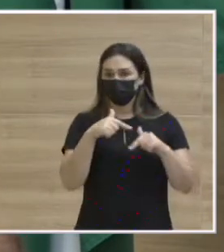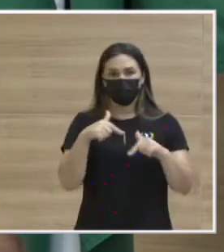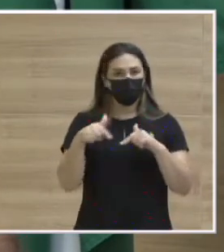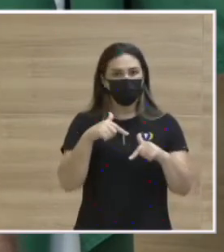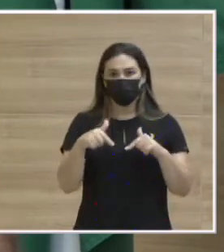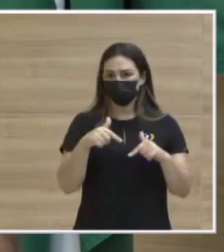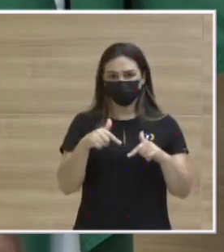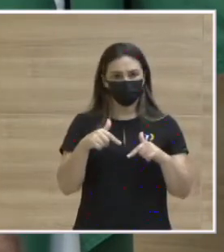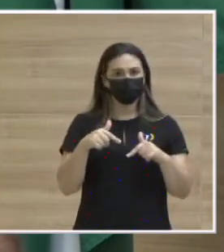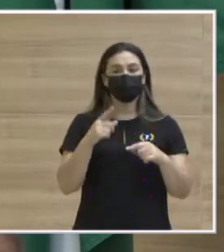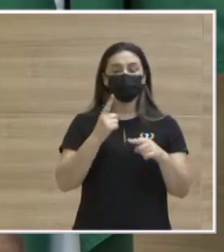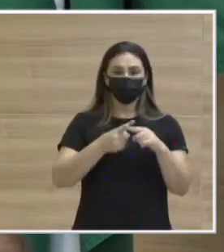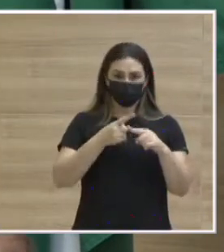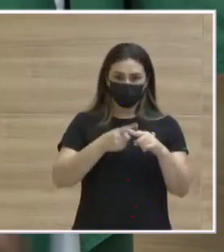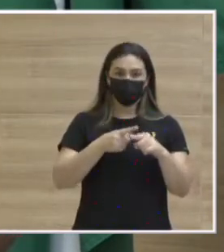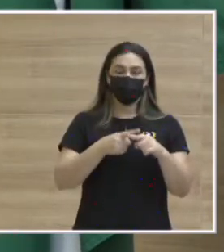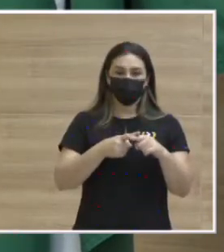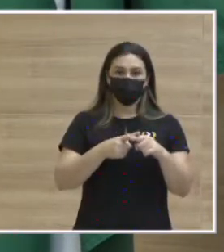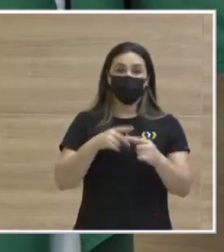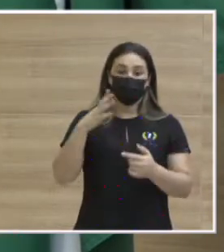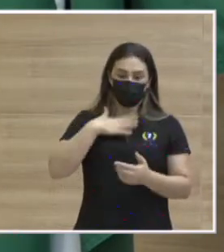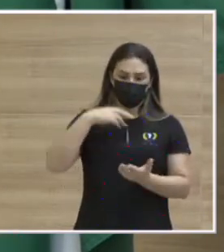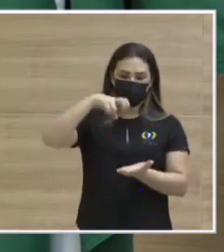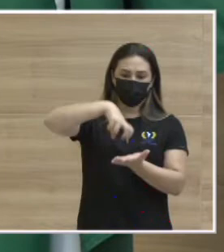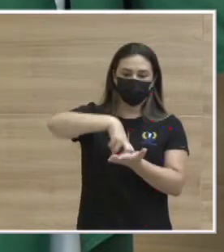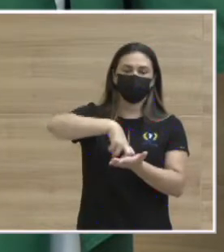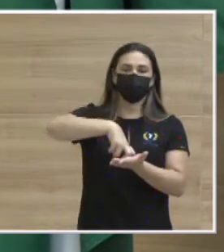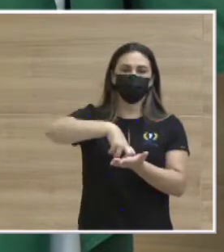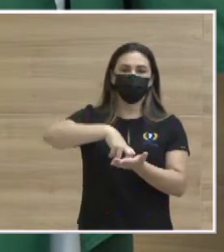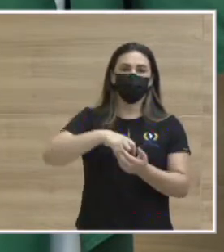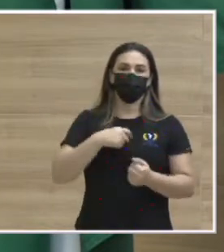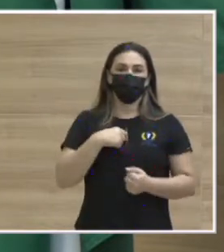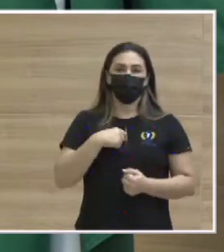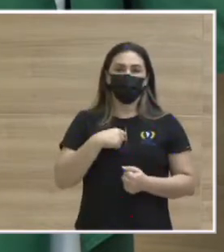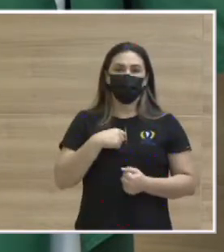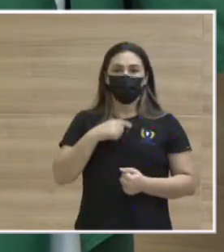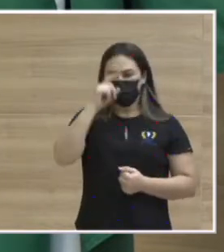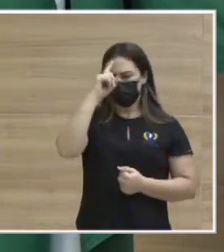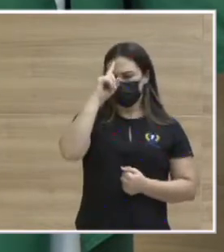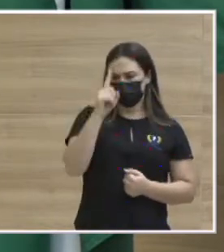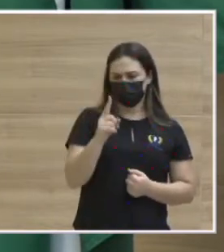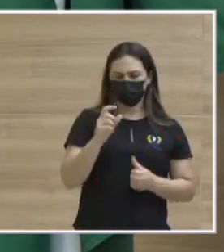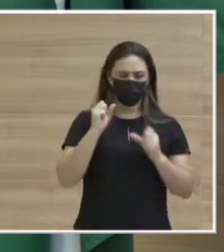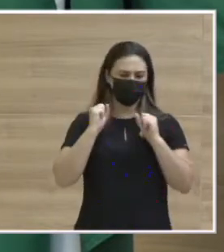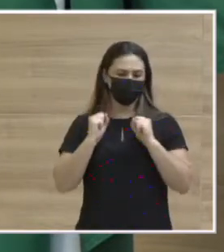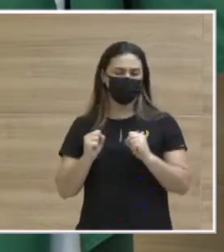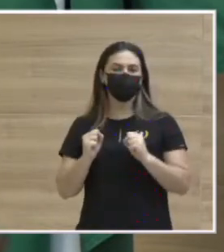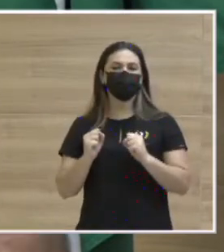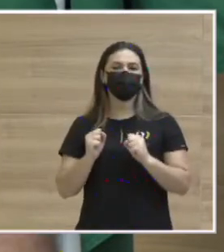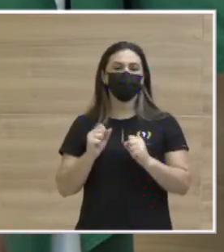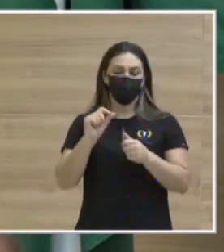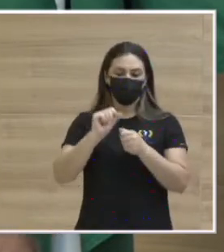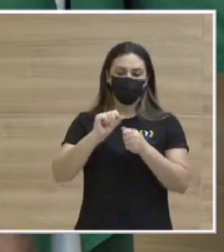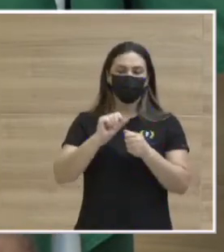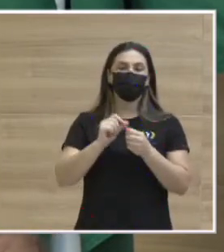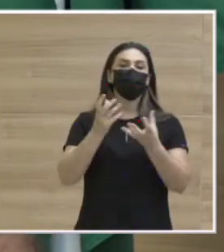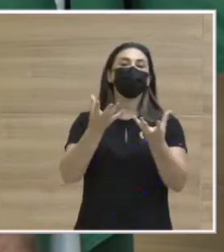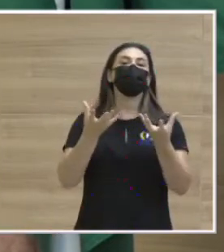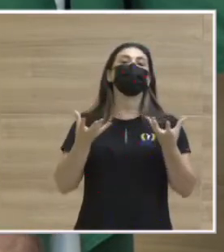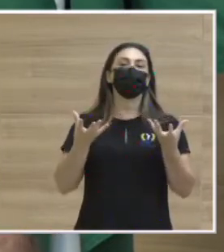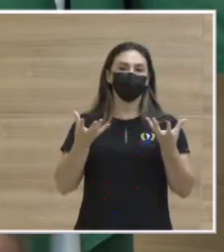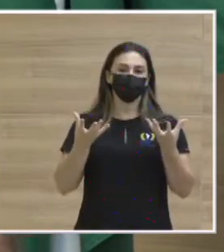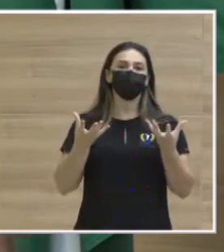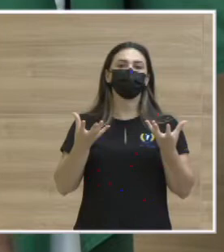pelo aventurismo e pelo eu mando, eu posso eu faço o que eu quero. Temos